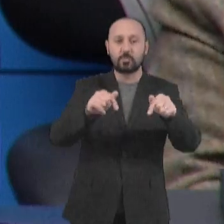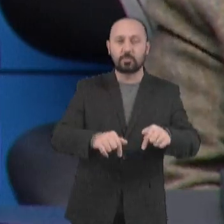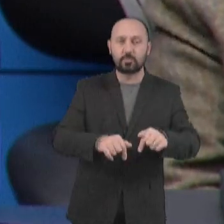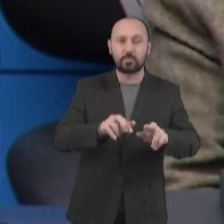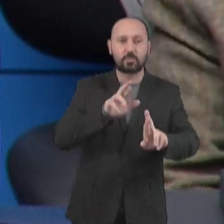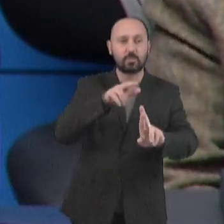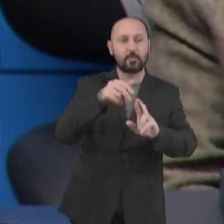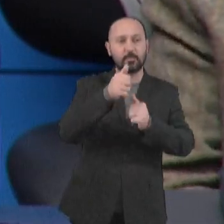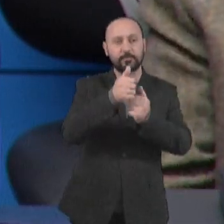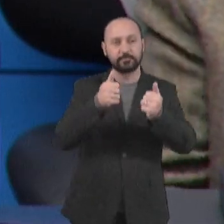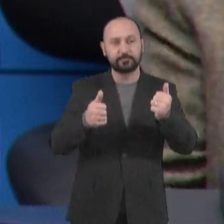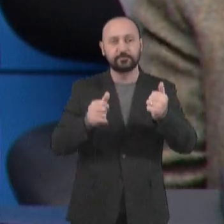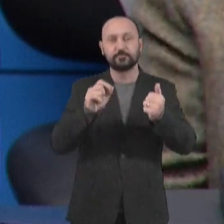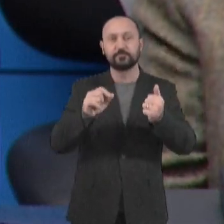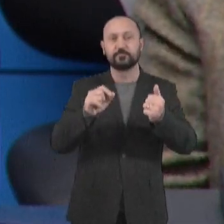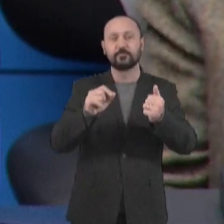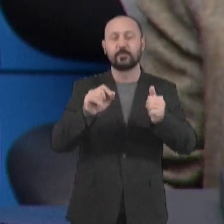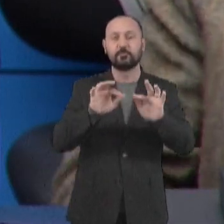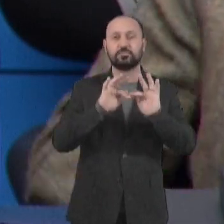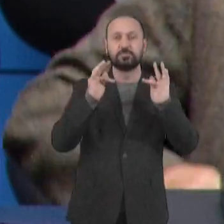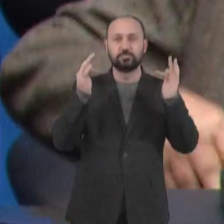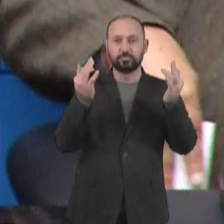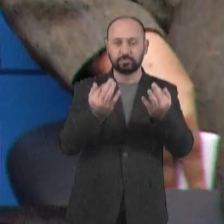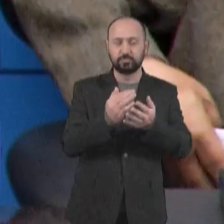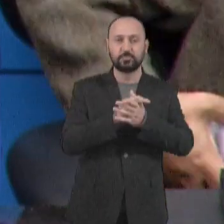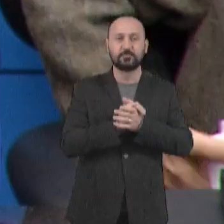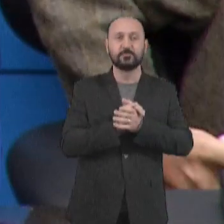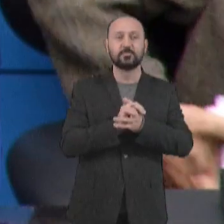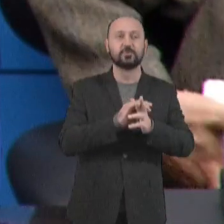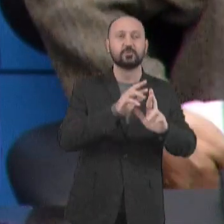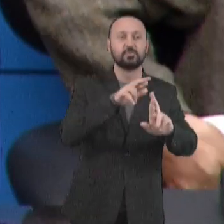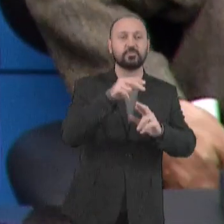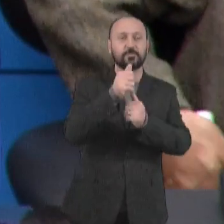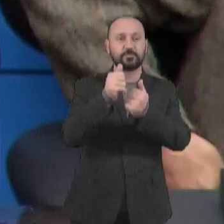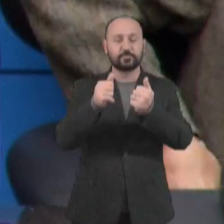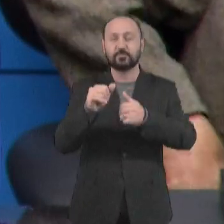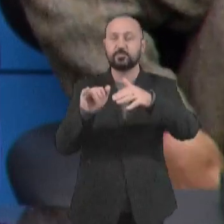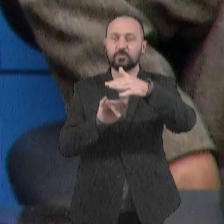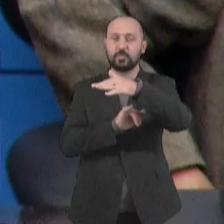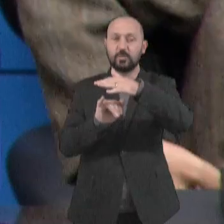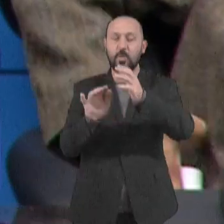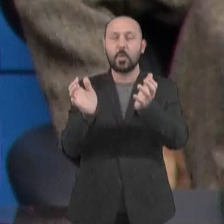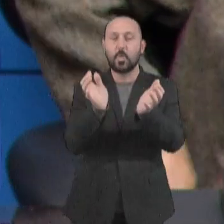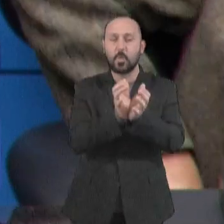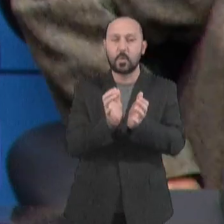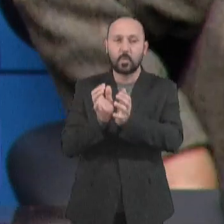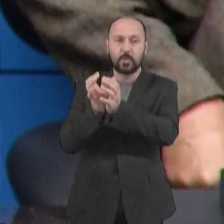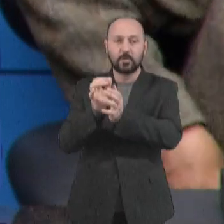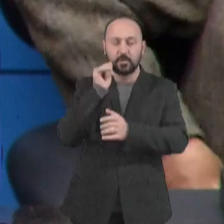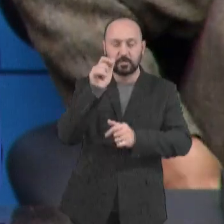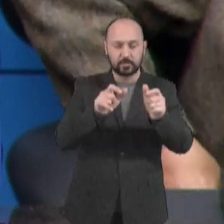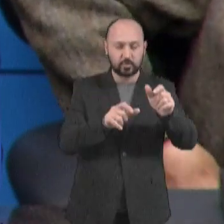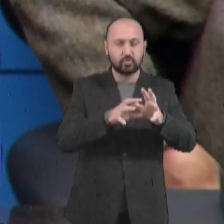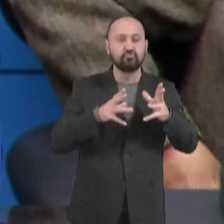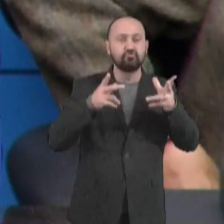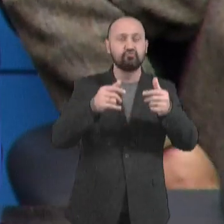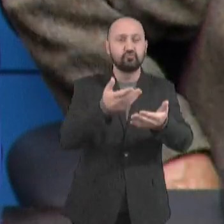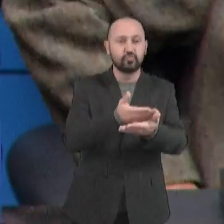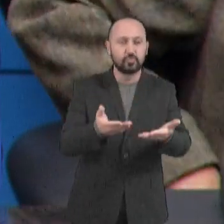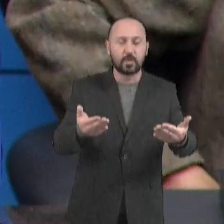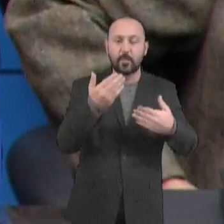ou representados por seus familiares, dos representantes das entidades de classe, das senhoras e dos